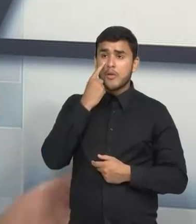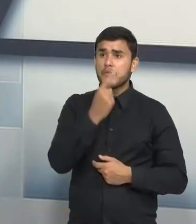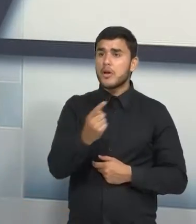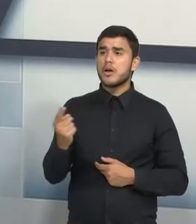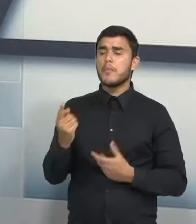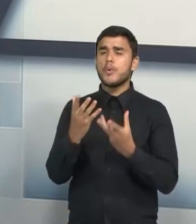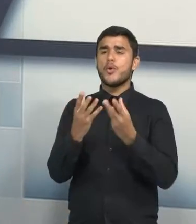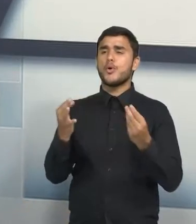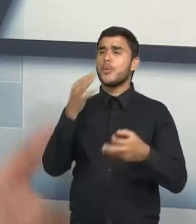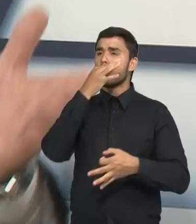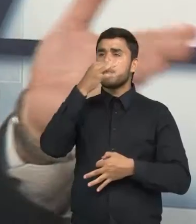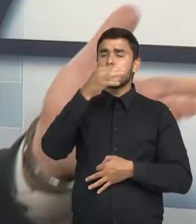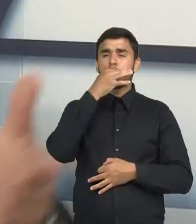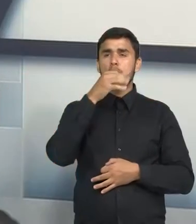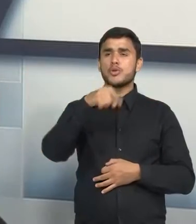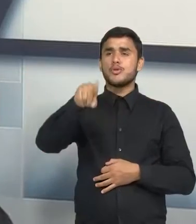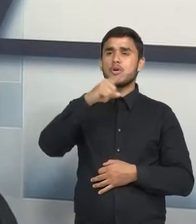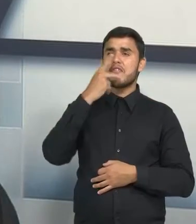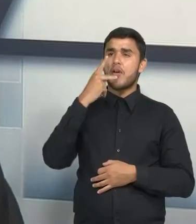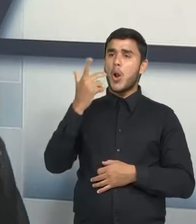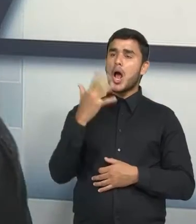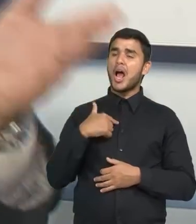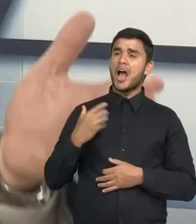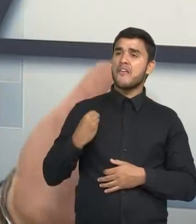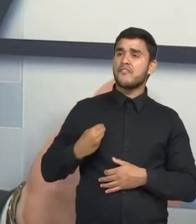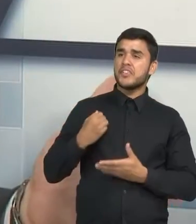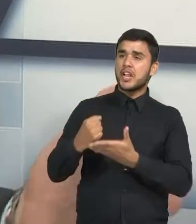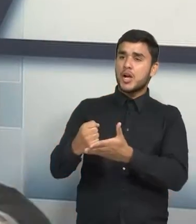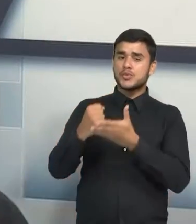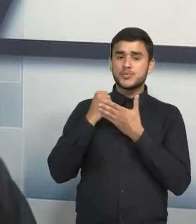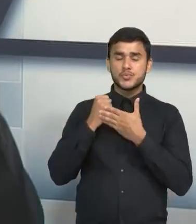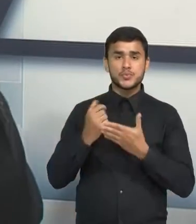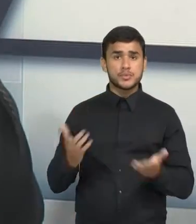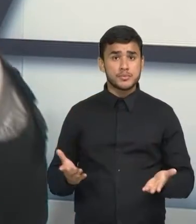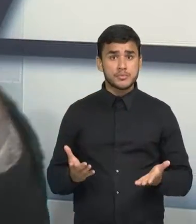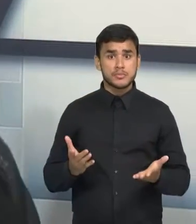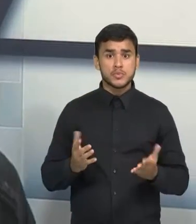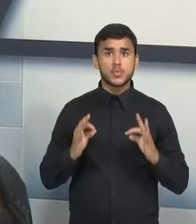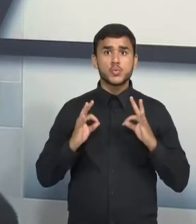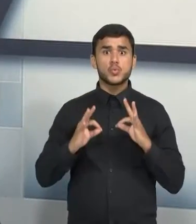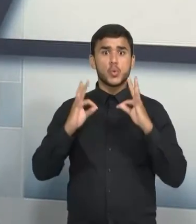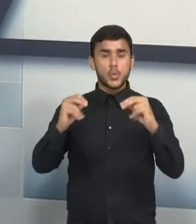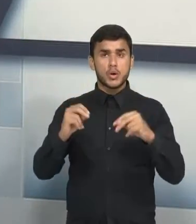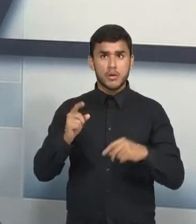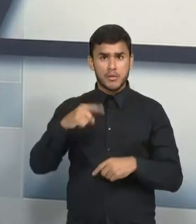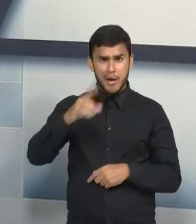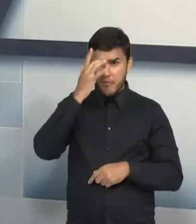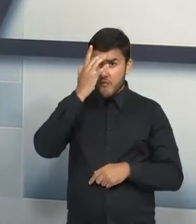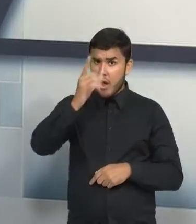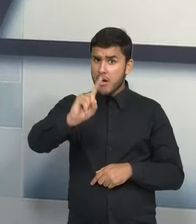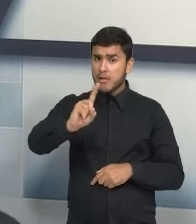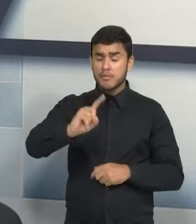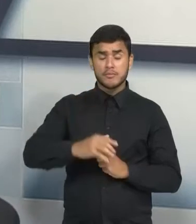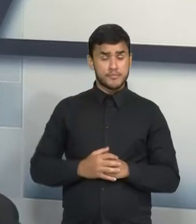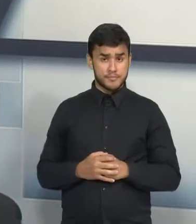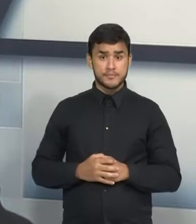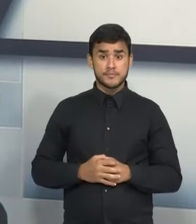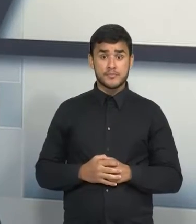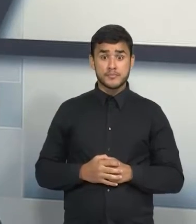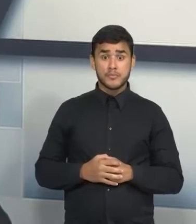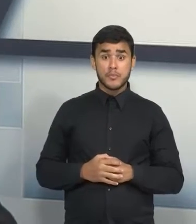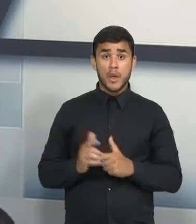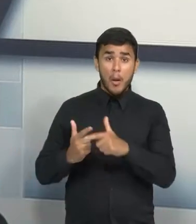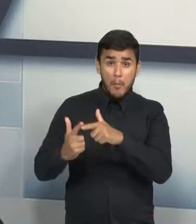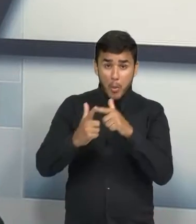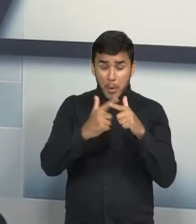de super-herói, né? O Hulk, vão aparecer o Homem-Aranha, dizendo que resolve o problema. O problema de segurança desse país só